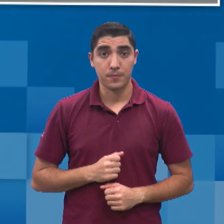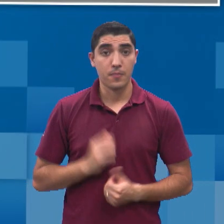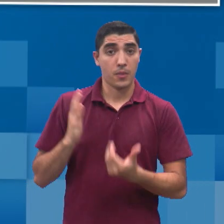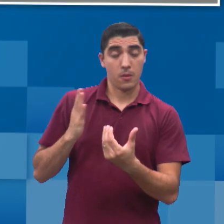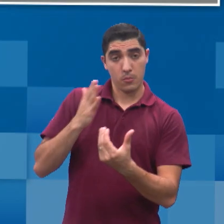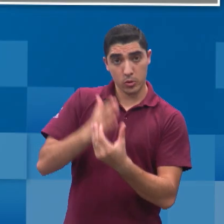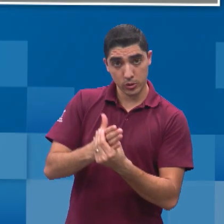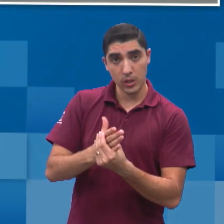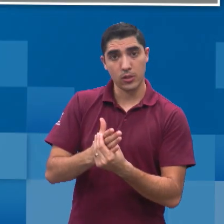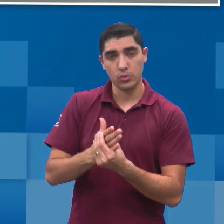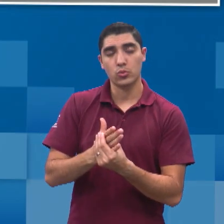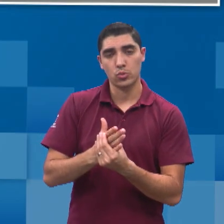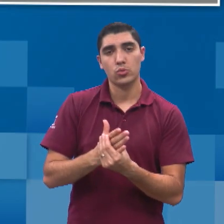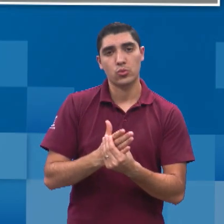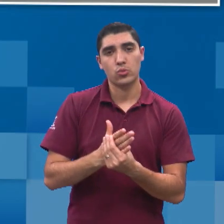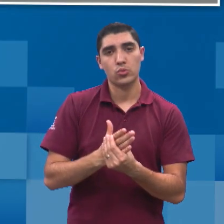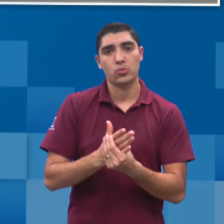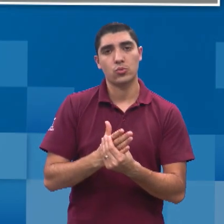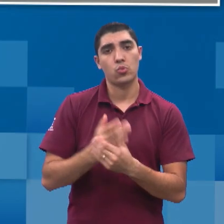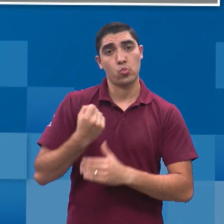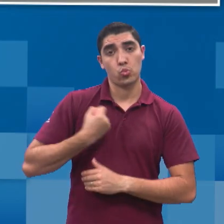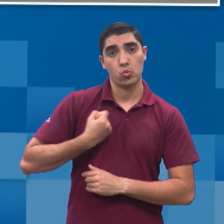Processo número